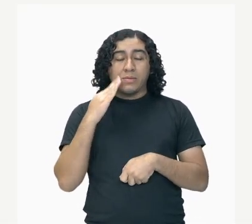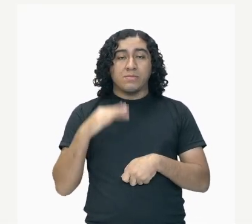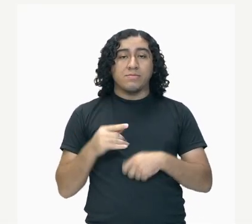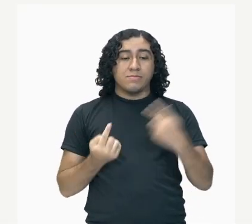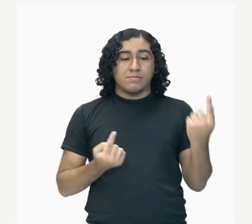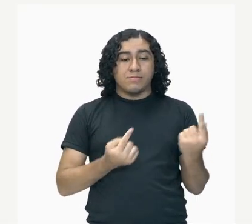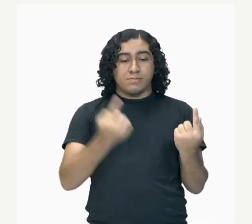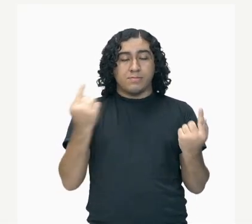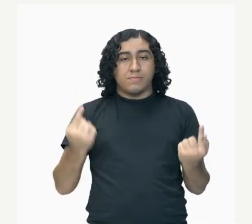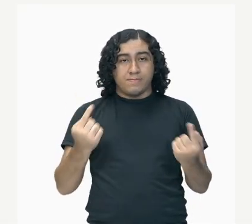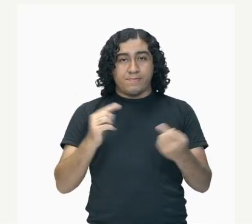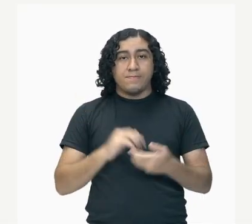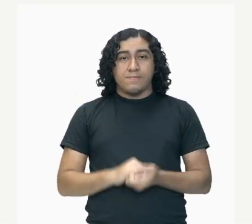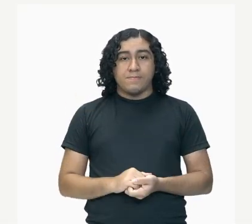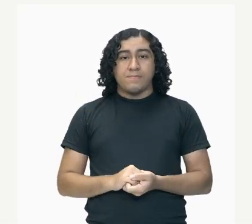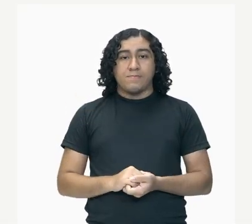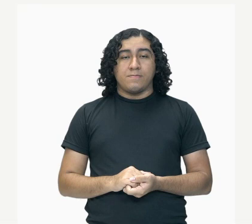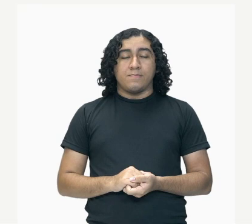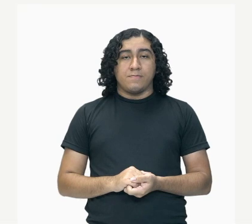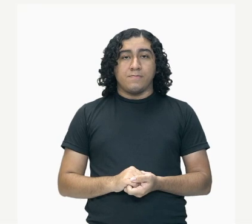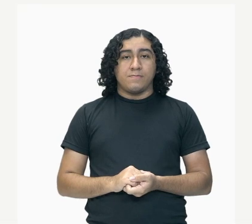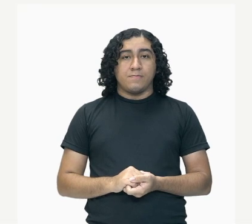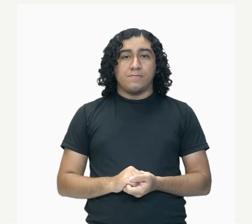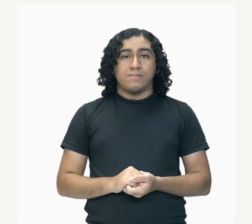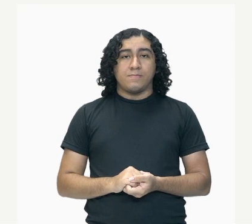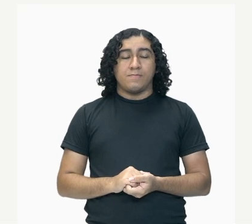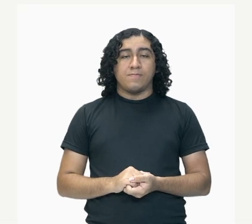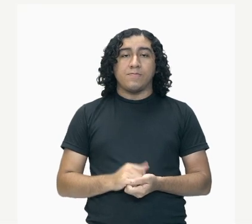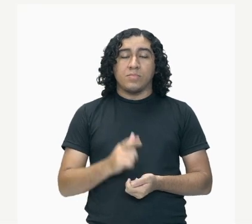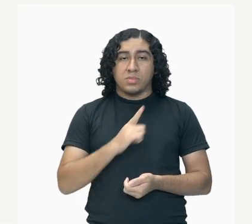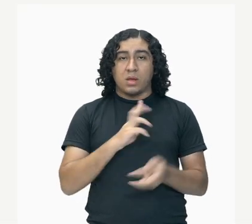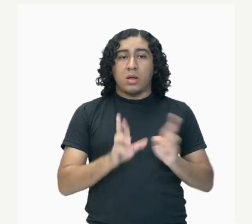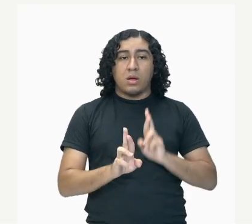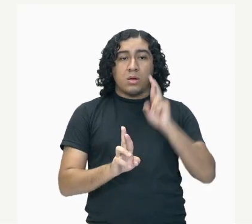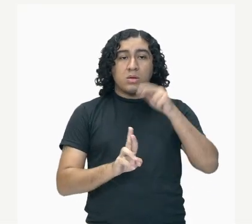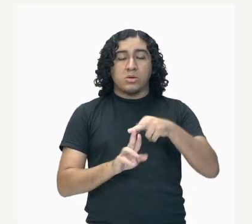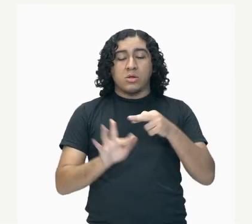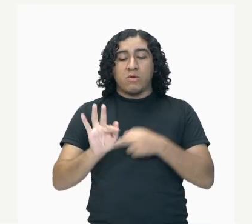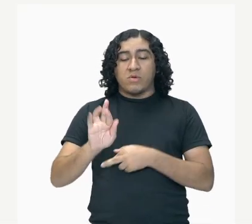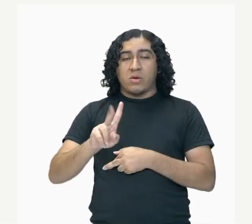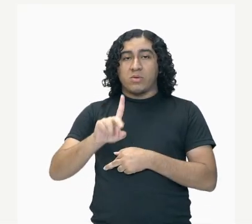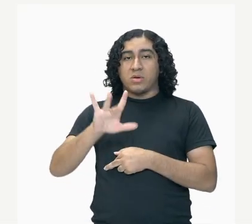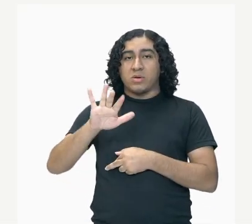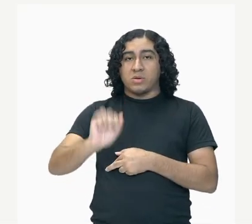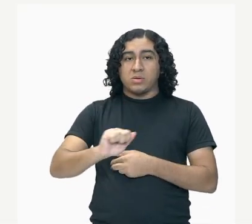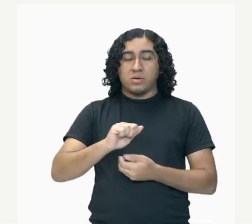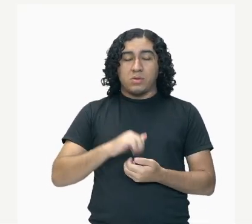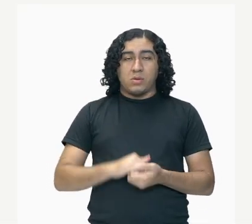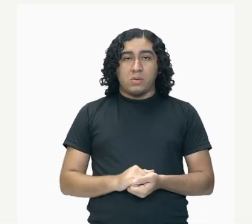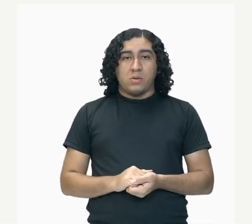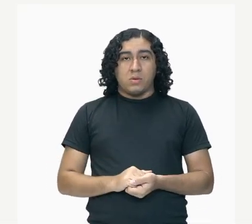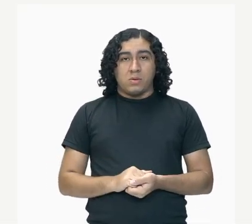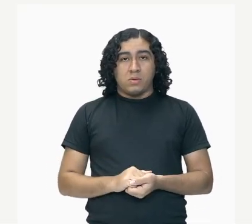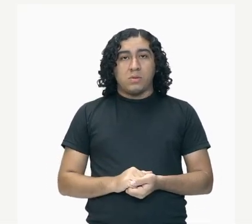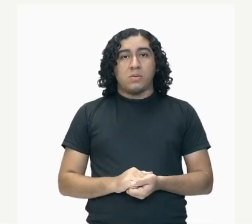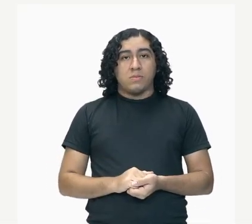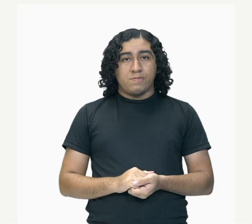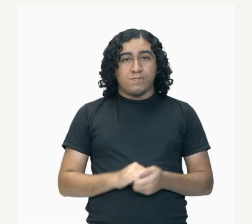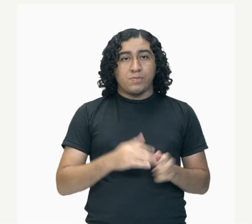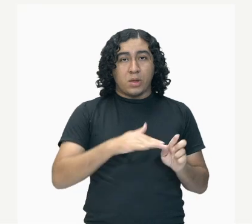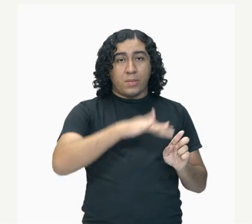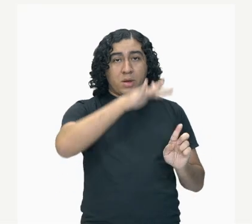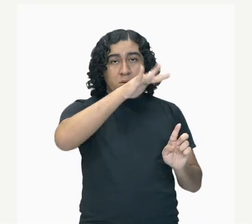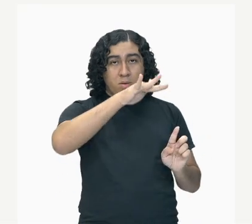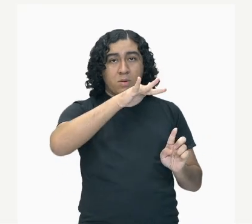agulos E aí isso tá relacionado diretamente com a frequência sonora quanto maior frequência mais agudo quanto